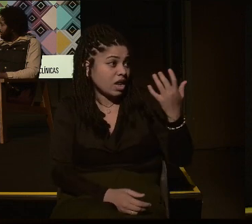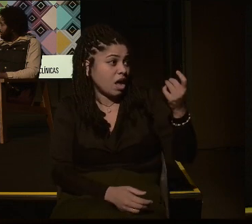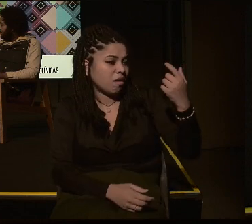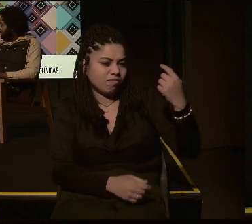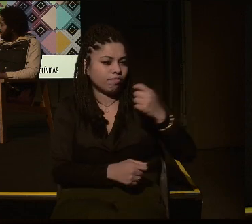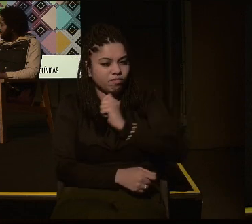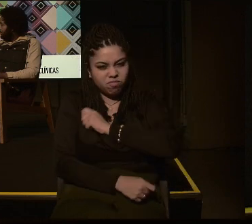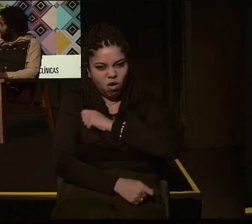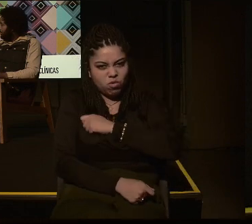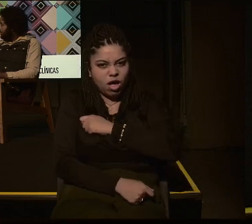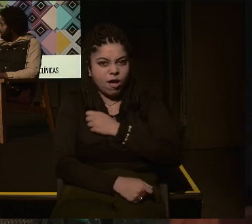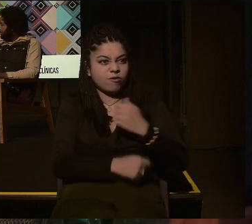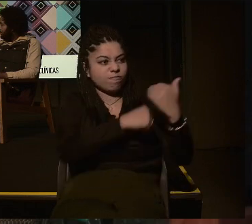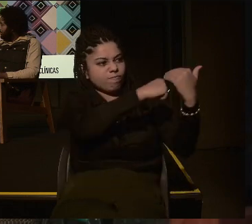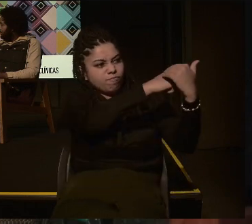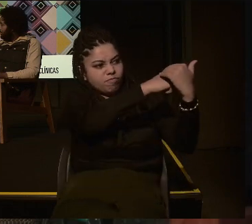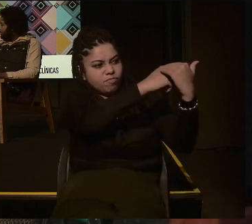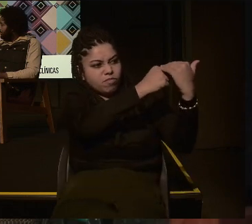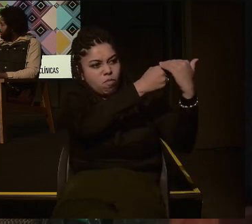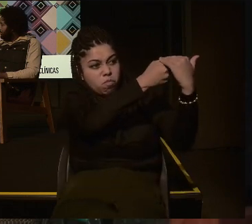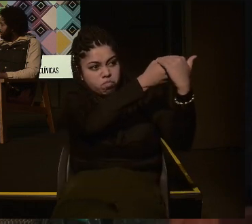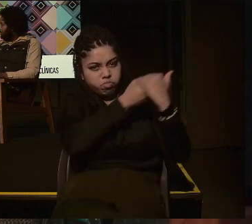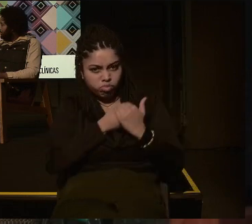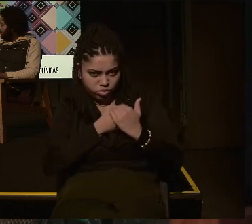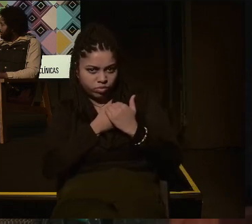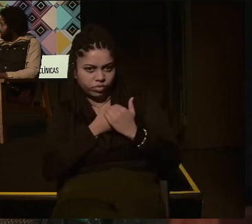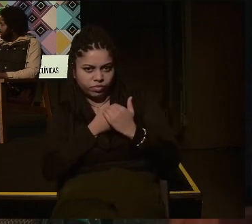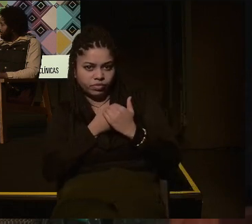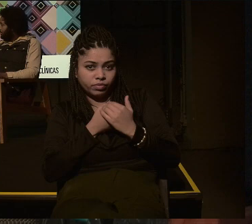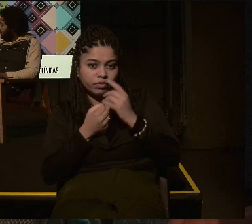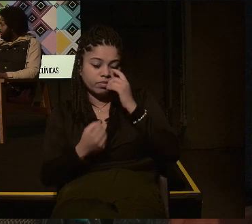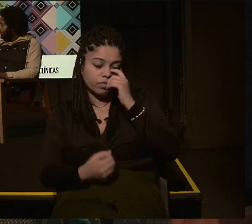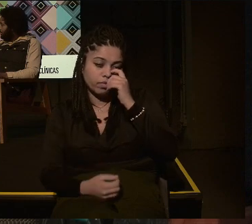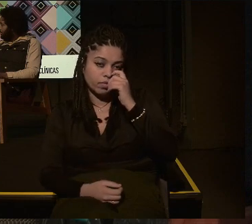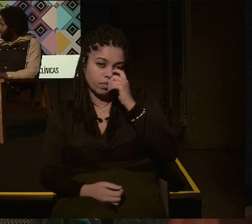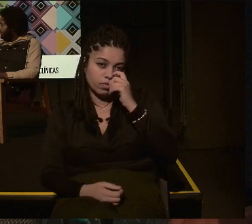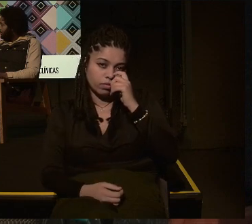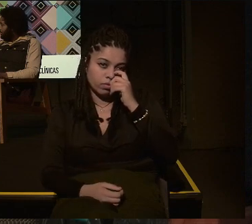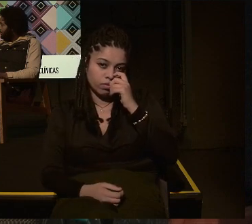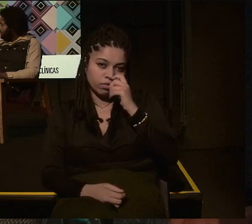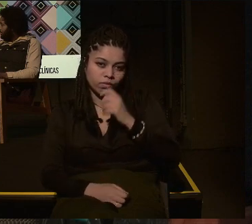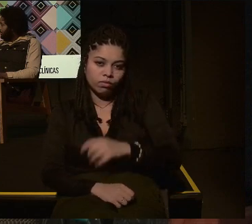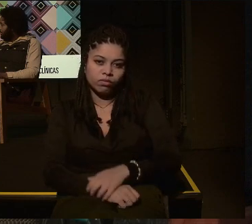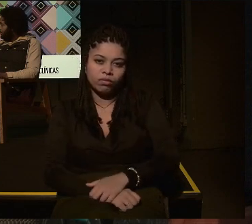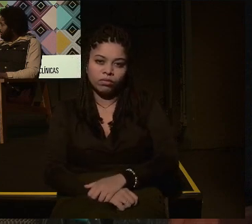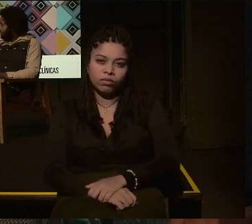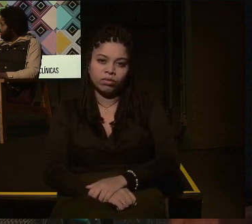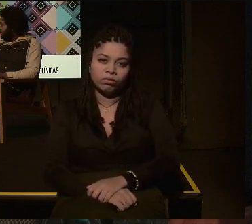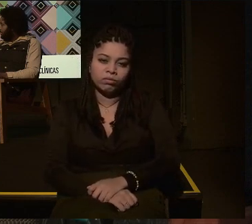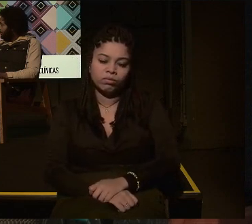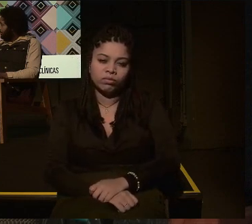barriga, quando compreende a vida que foi